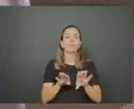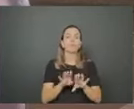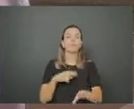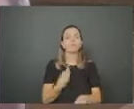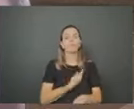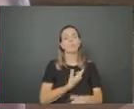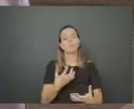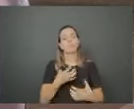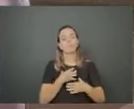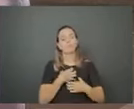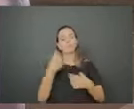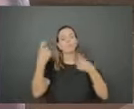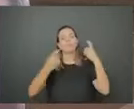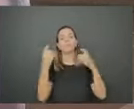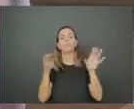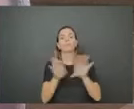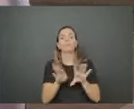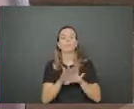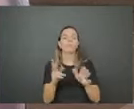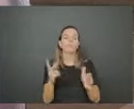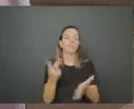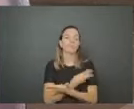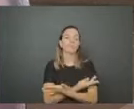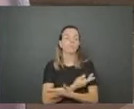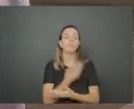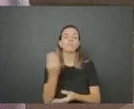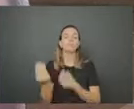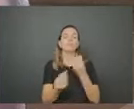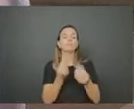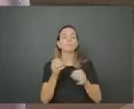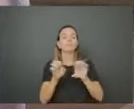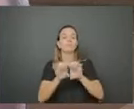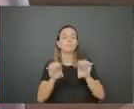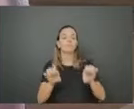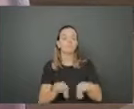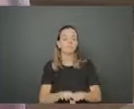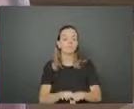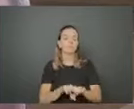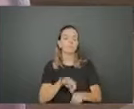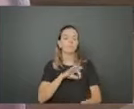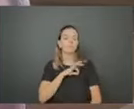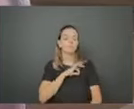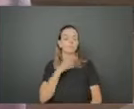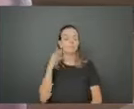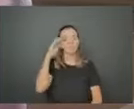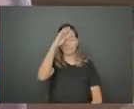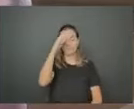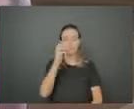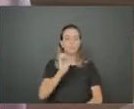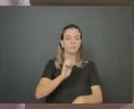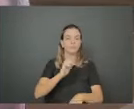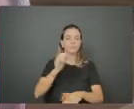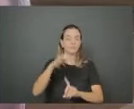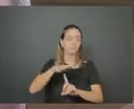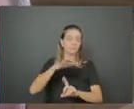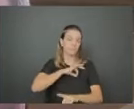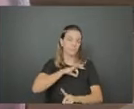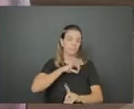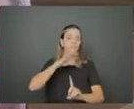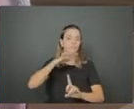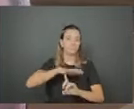também acontece, como é que está a estrutura da Polícia Militar no Paraná, em Curitiba, e o que precisa